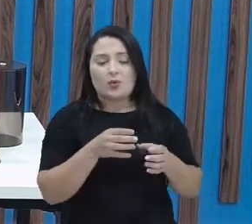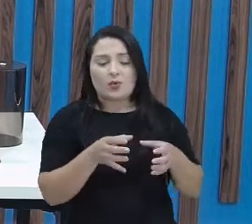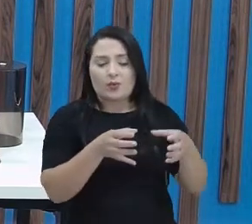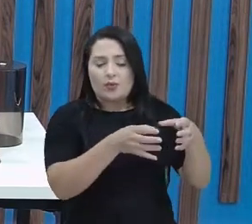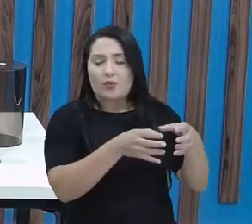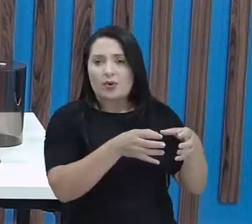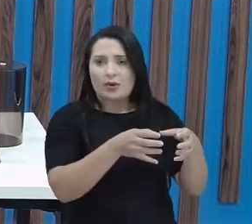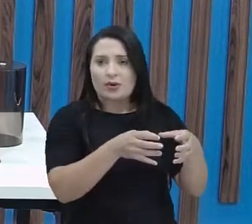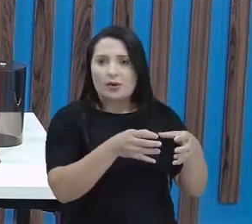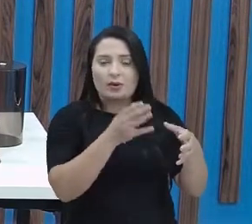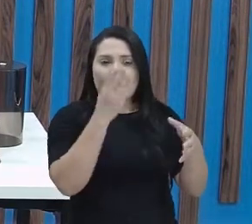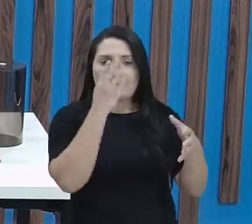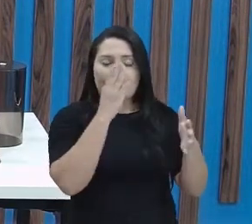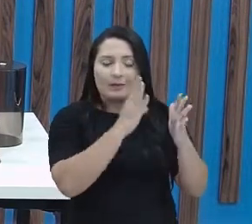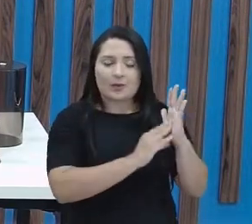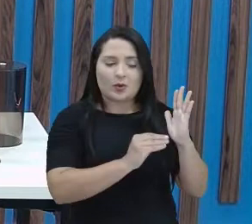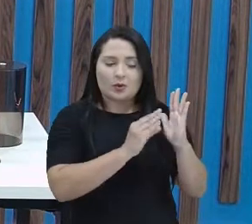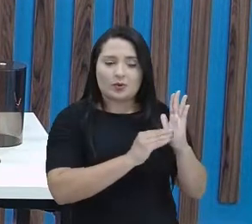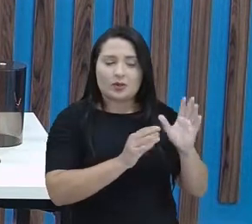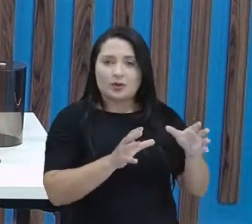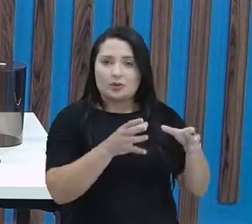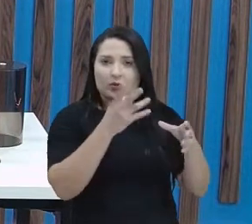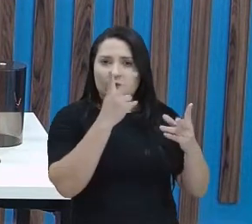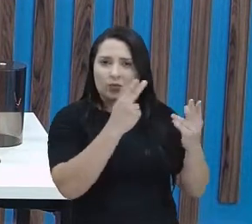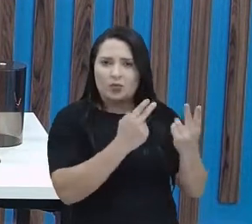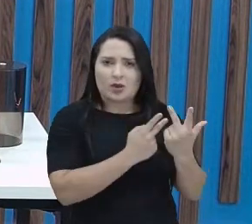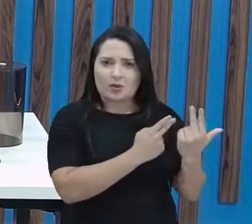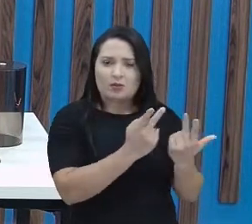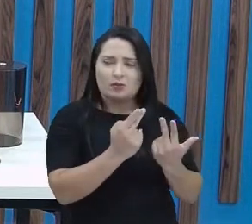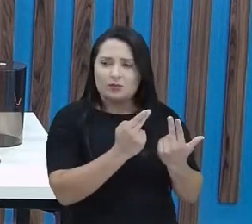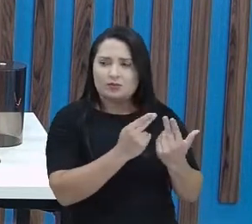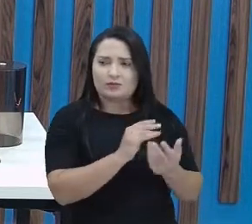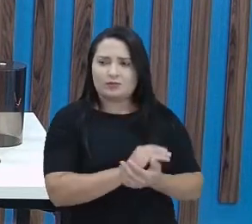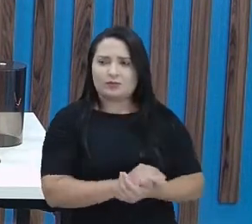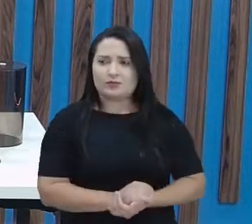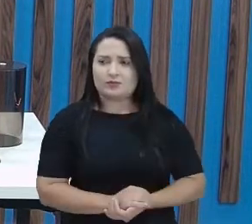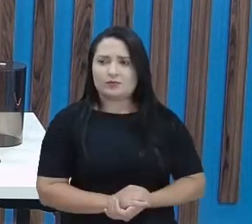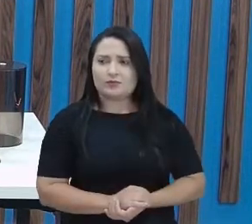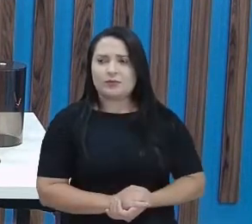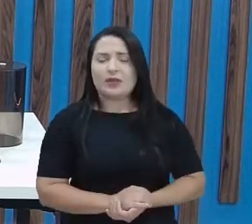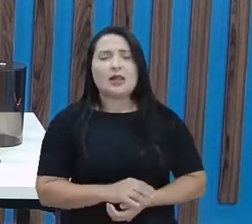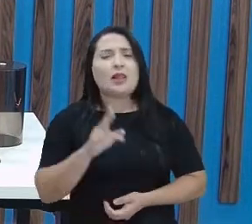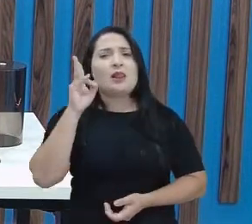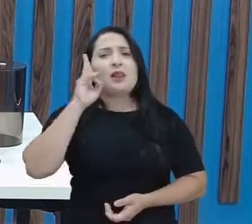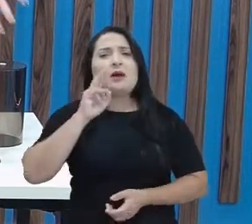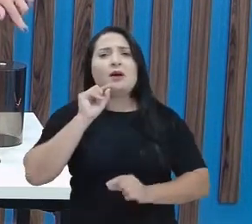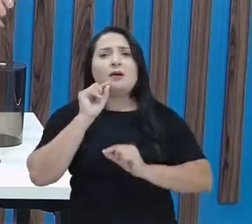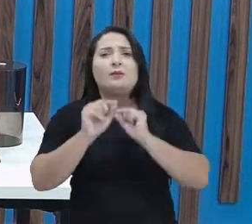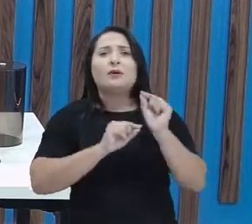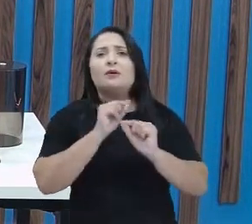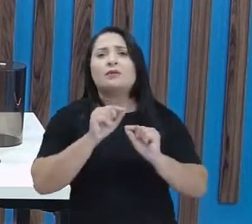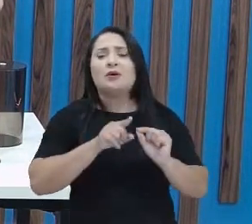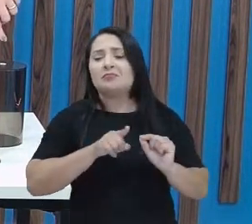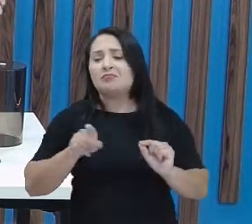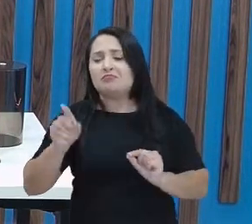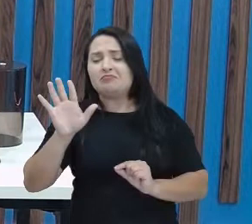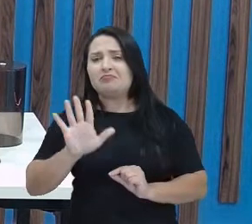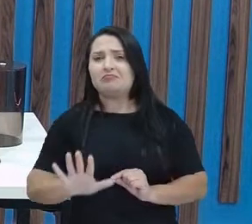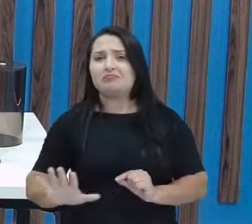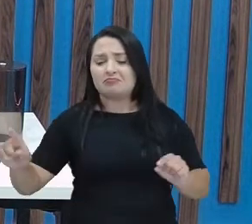estou mostrando agora, neste exato momento, me digam aí, lembram quais dessas